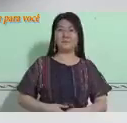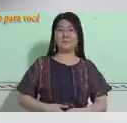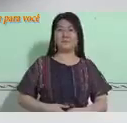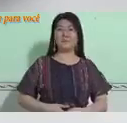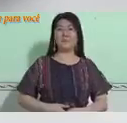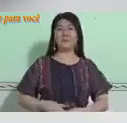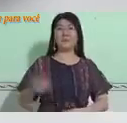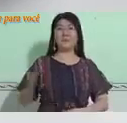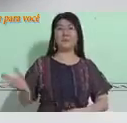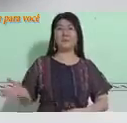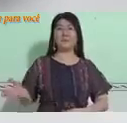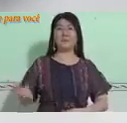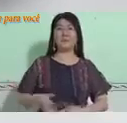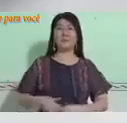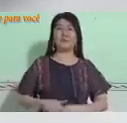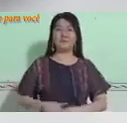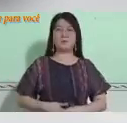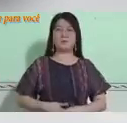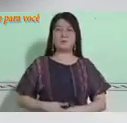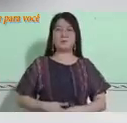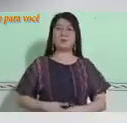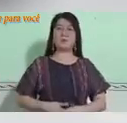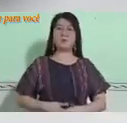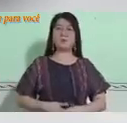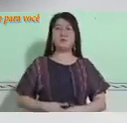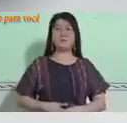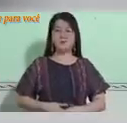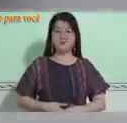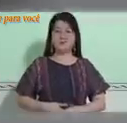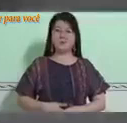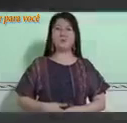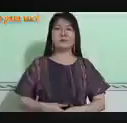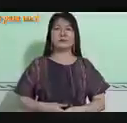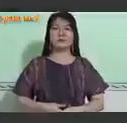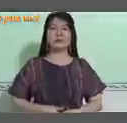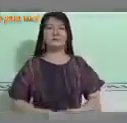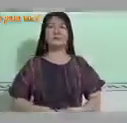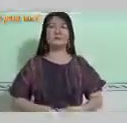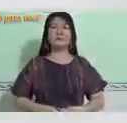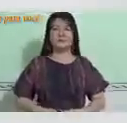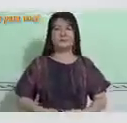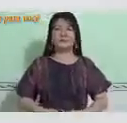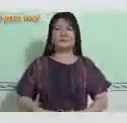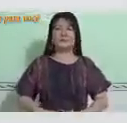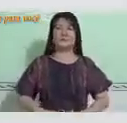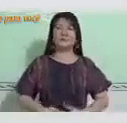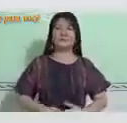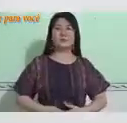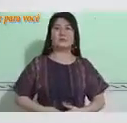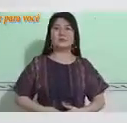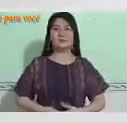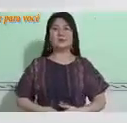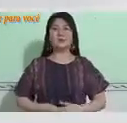Estes sucos devem ser preparados com fruta madura ou polpada e fruta congelada, mas devem ser ingeridos logo após o